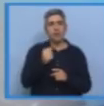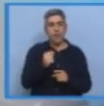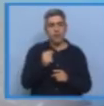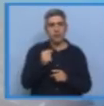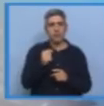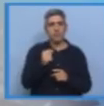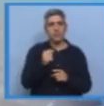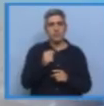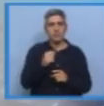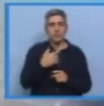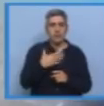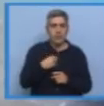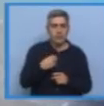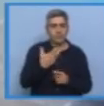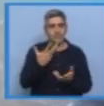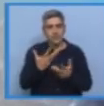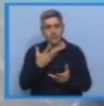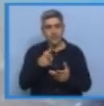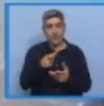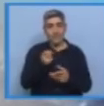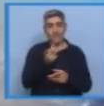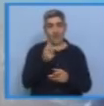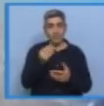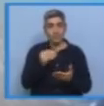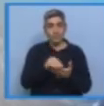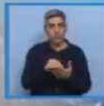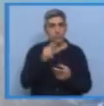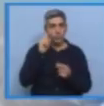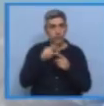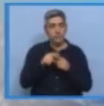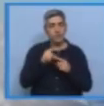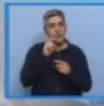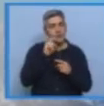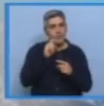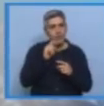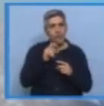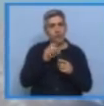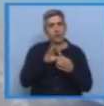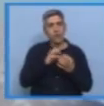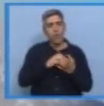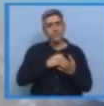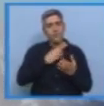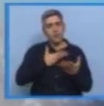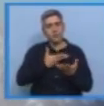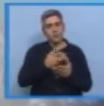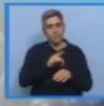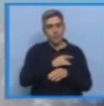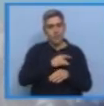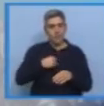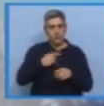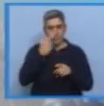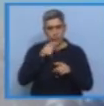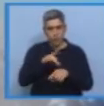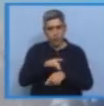Ora, isto está aqui, esta frase foi colocada para preservar a relação de confiança entre o médico e o